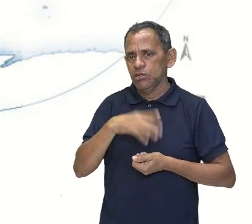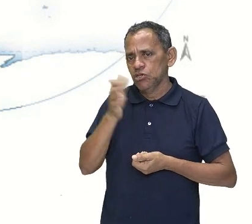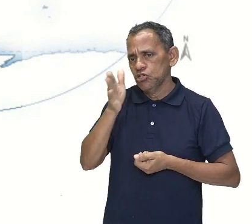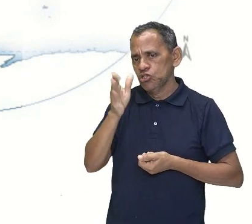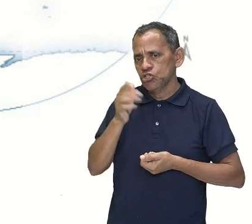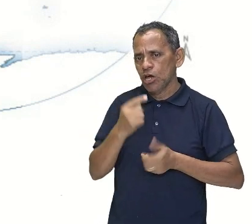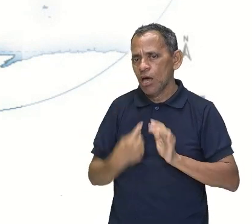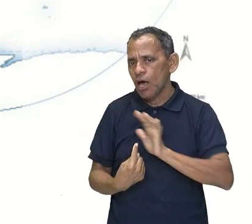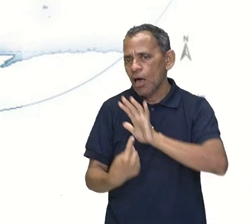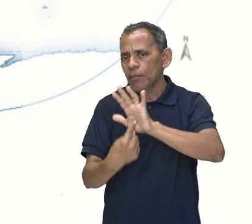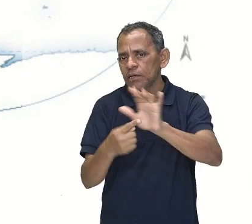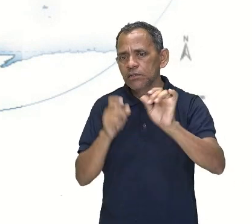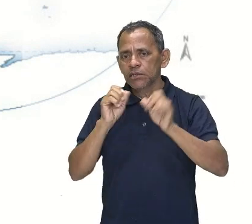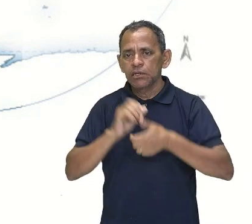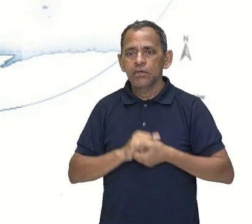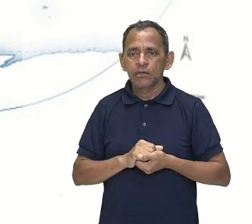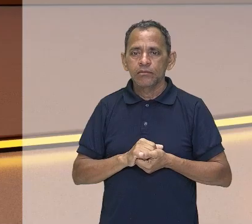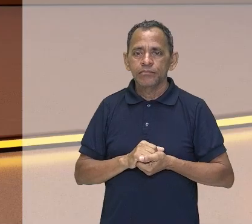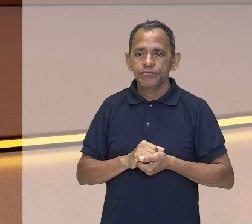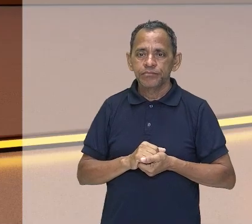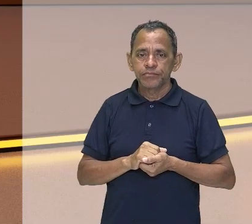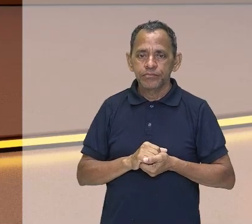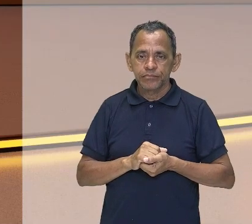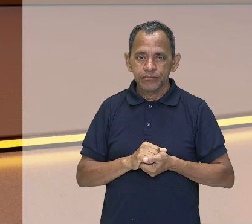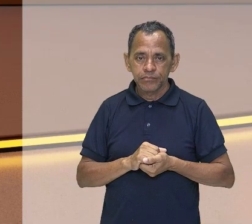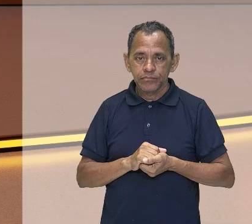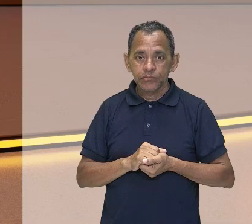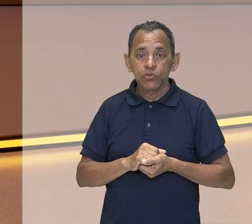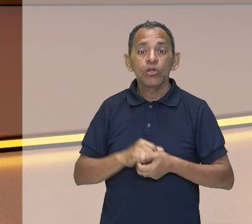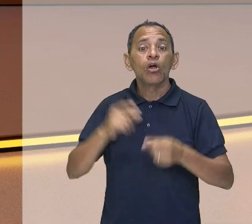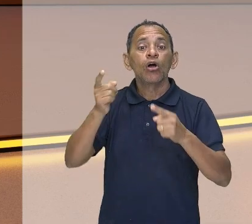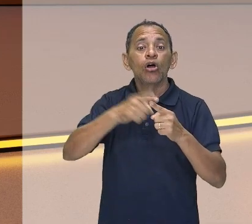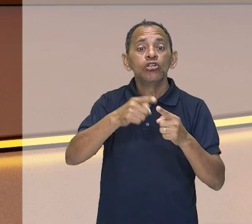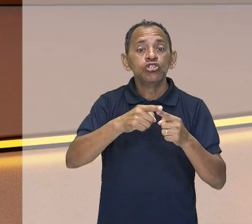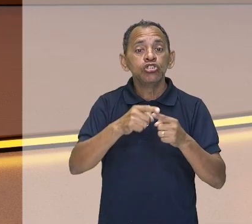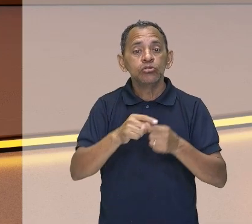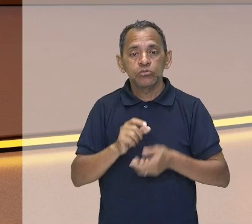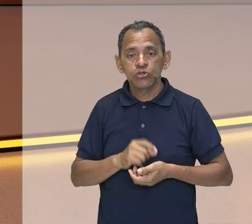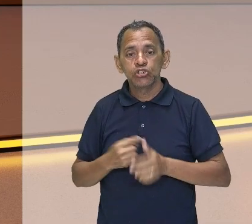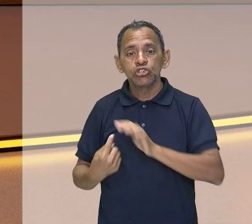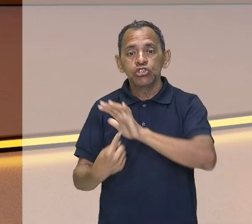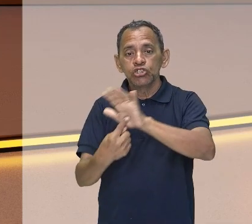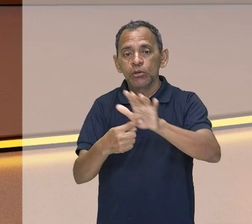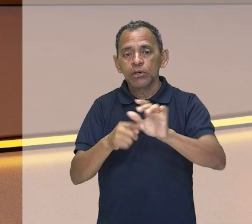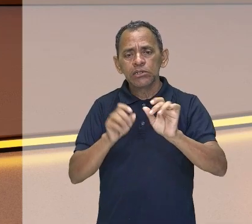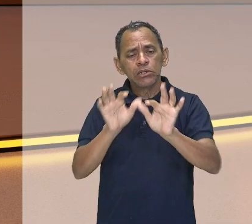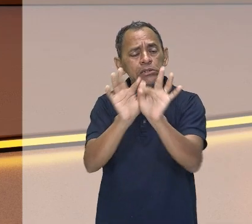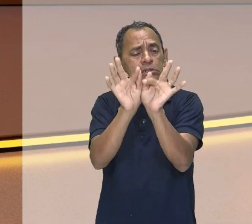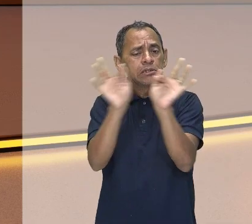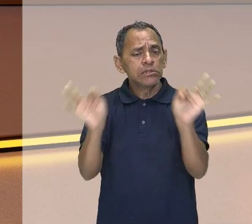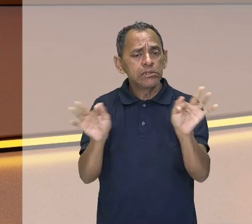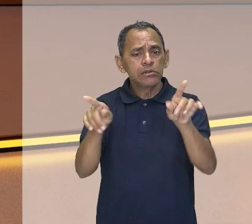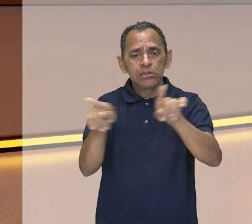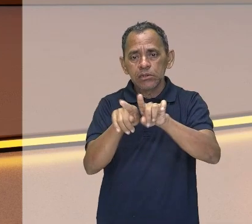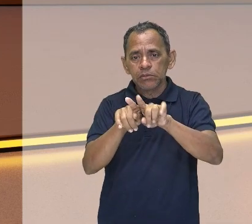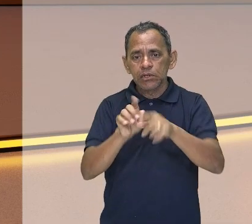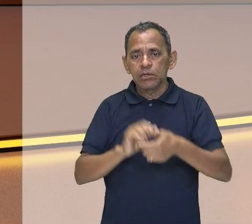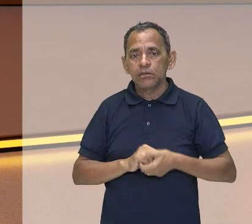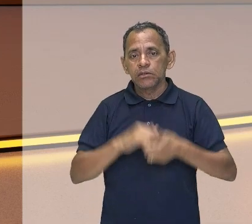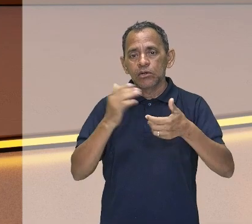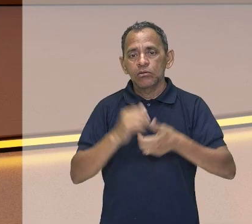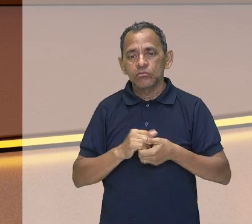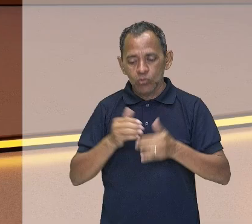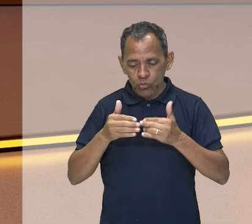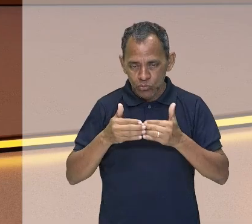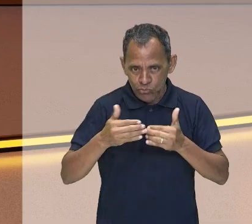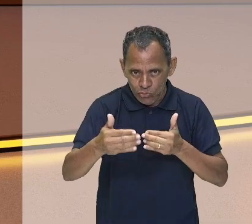de Eckert, que aparece aqui, que é um tipo de projeção cilíndrica, certo? Bem, prosseguindo, a gente